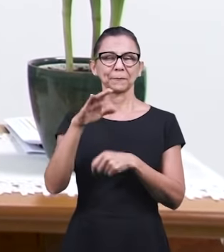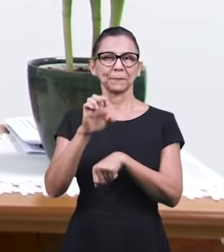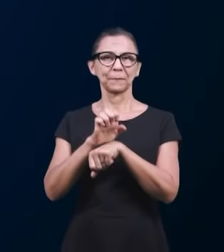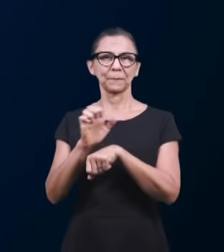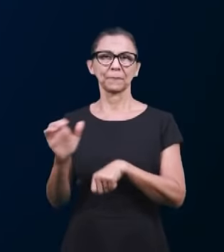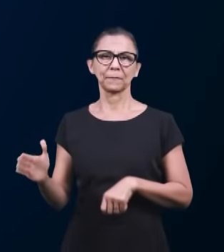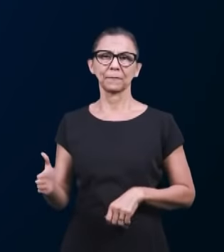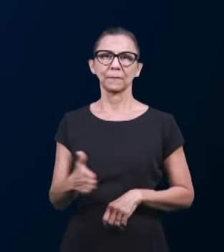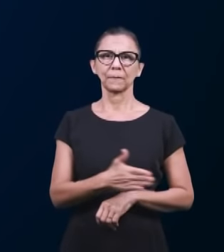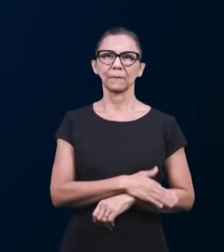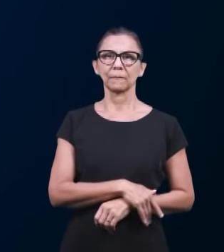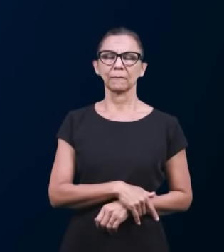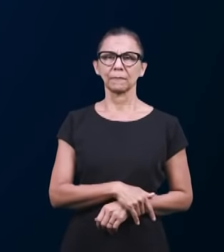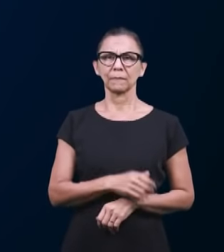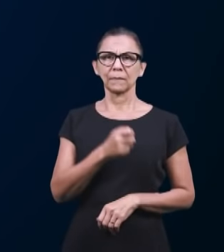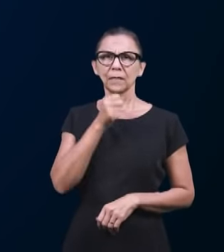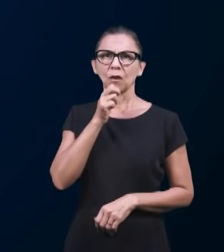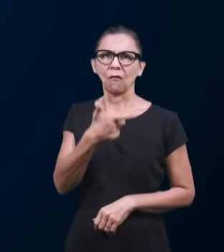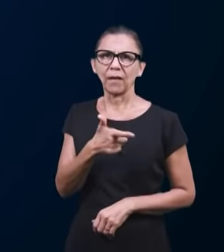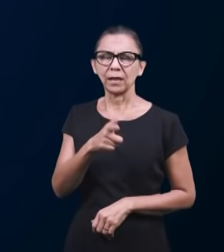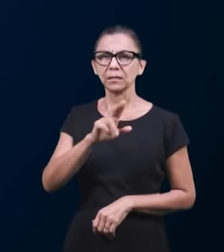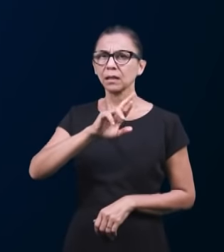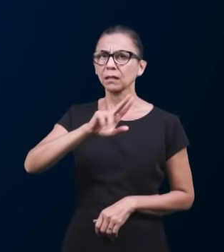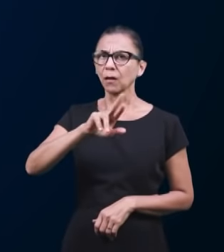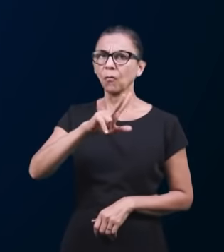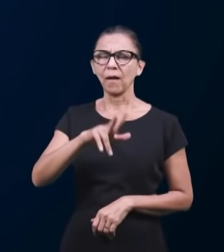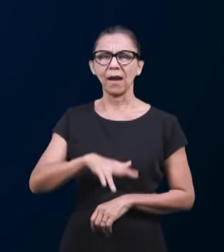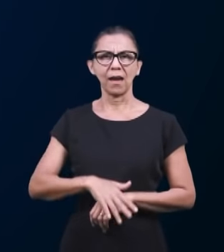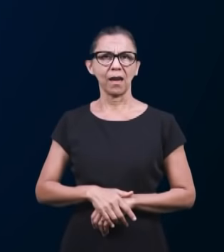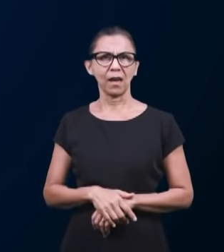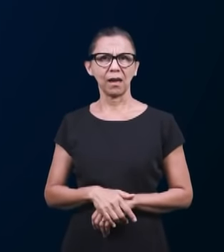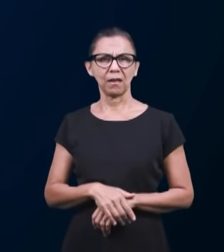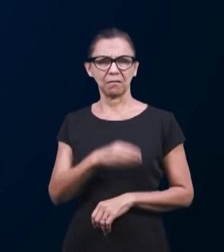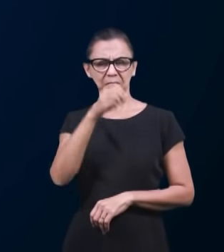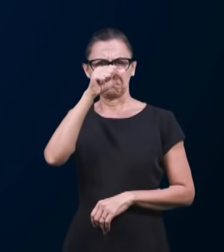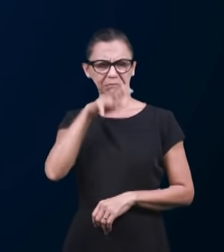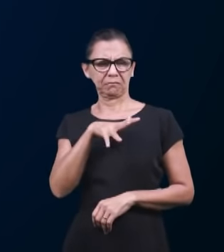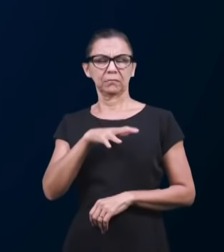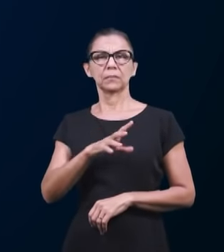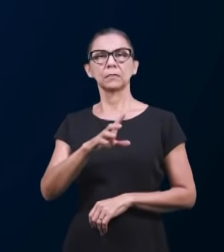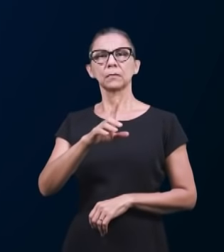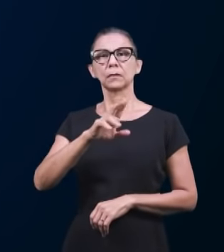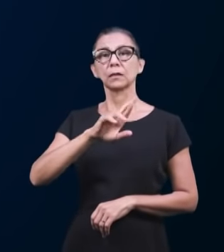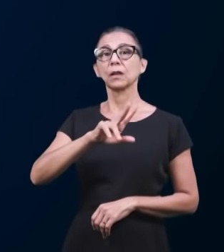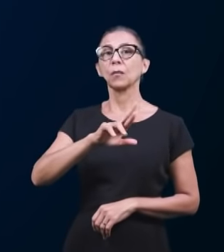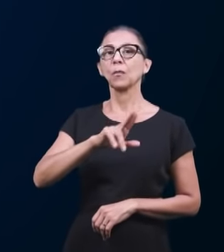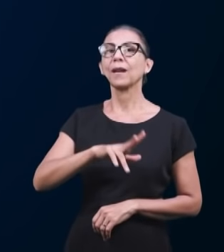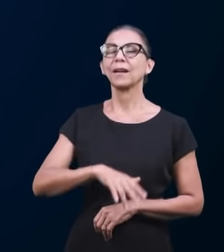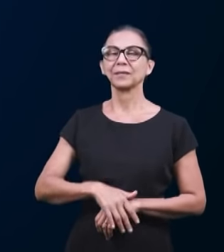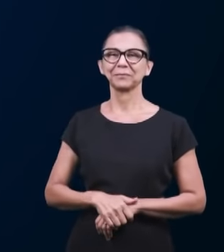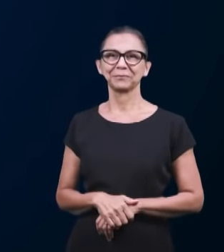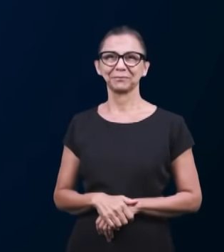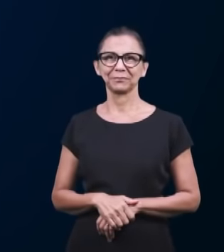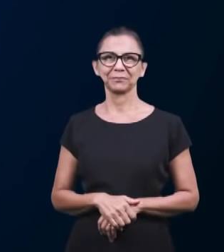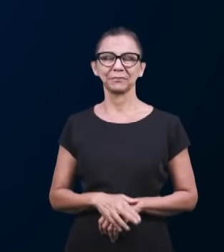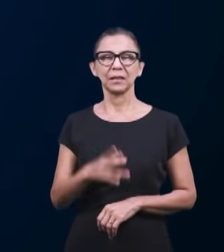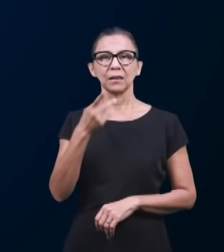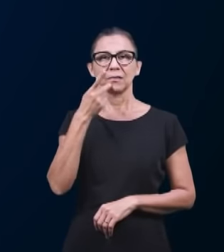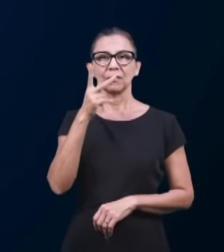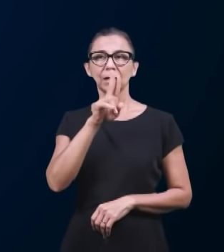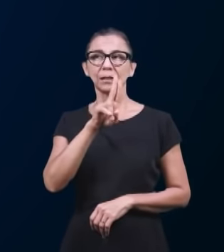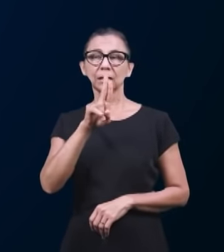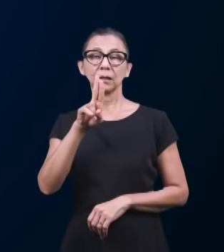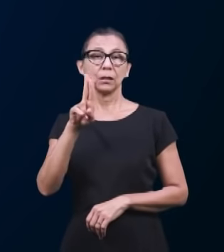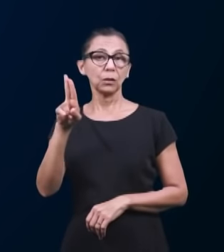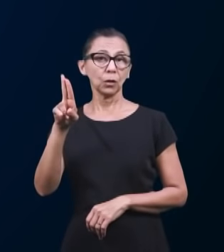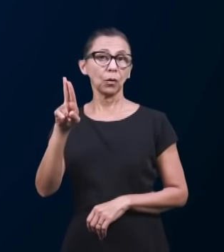ouvi-lo. Não é ofensa e nem abuso, pois o intérprete fala em nome